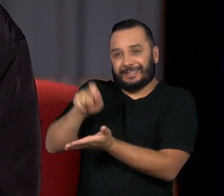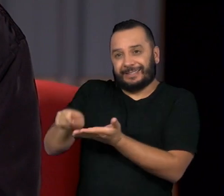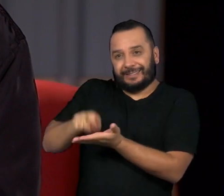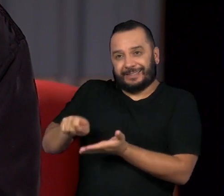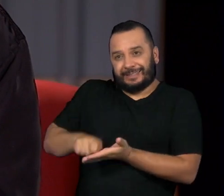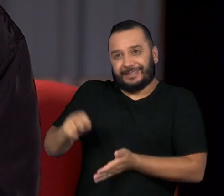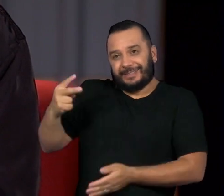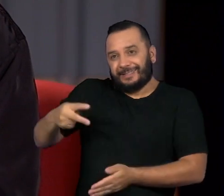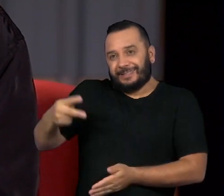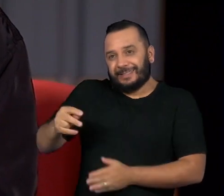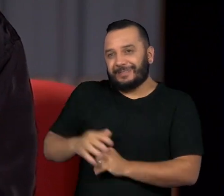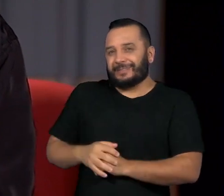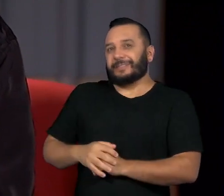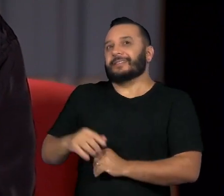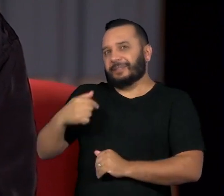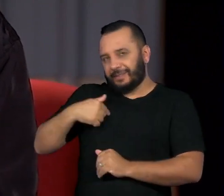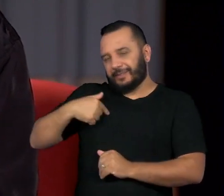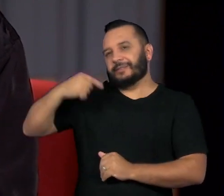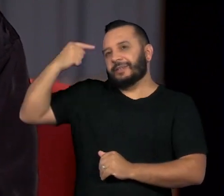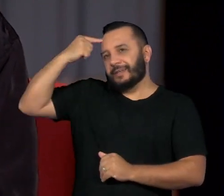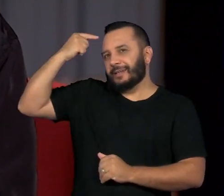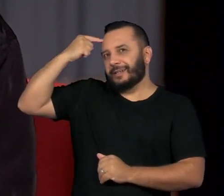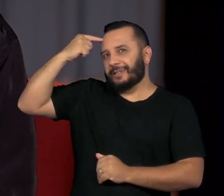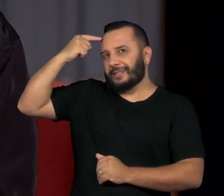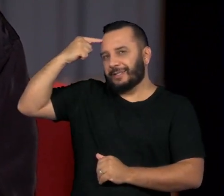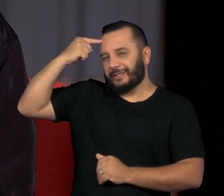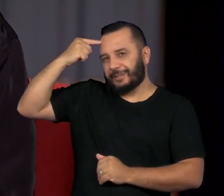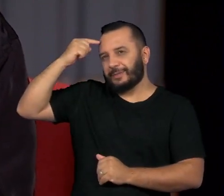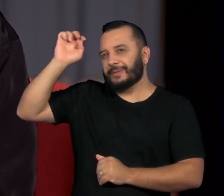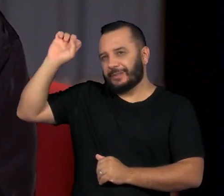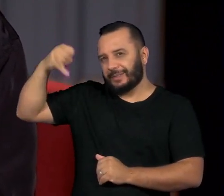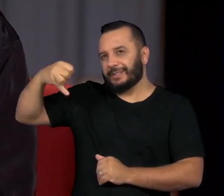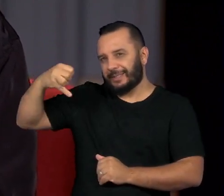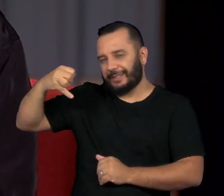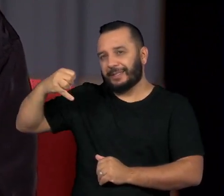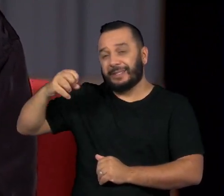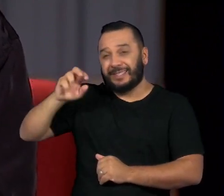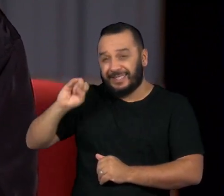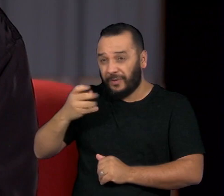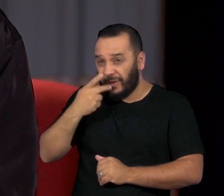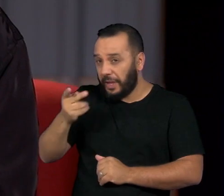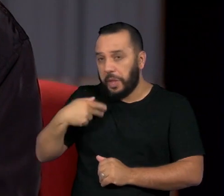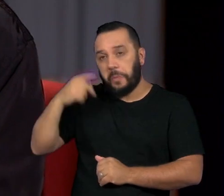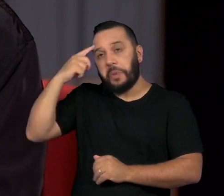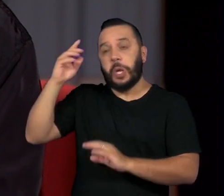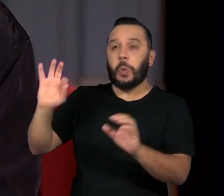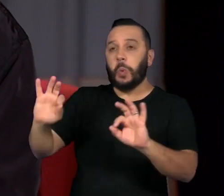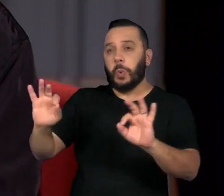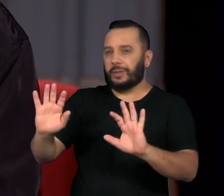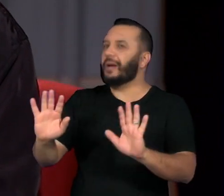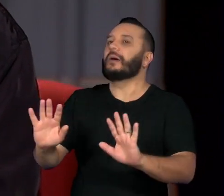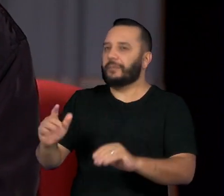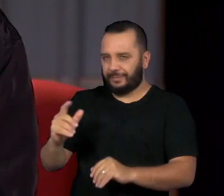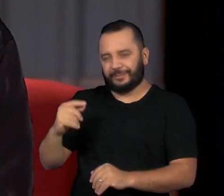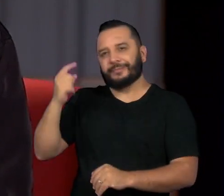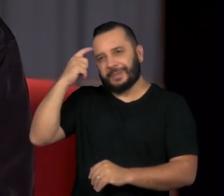E se eu disser que eu não penso nisso, eu vou estar sendo desonesto. Mas eu aprendi a ter